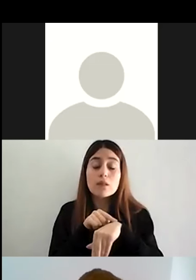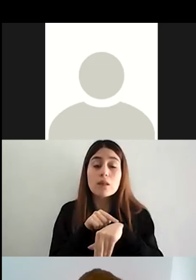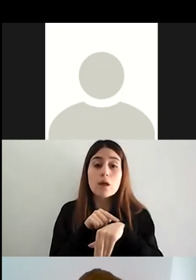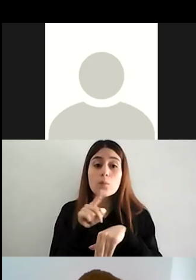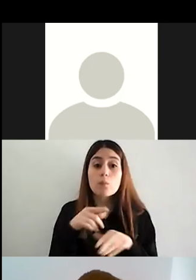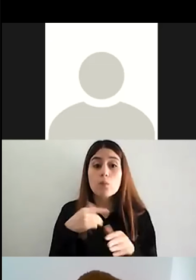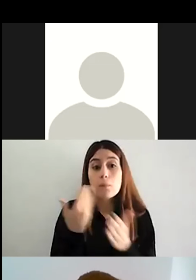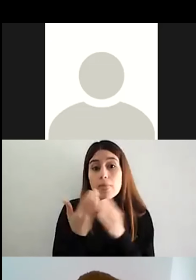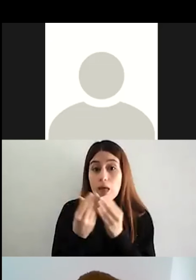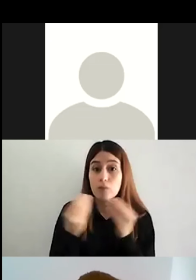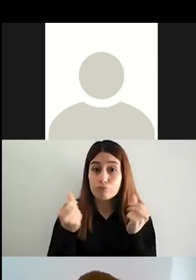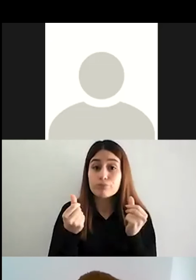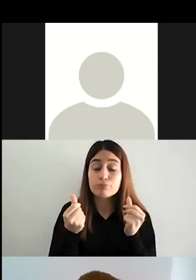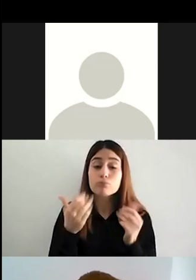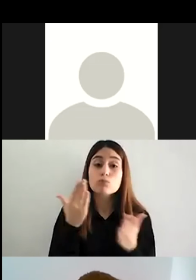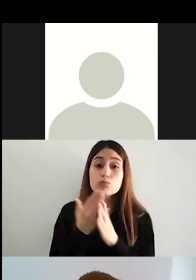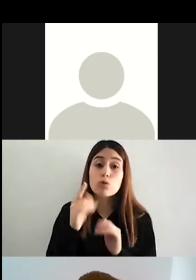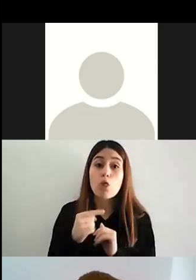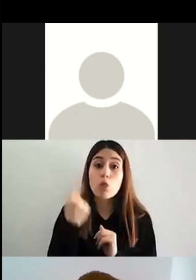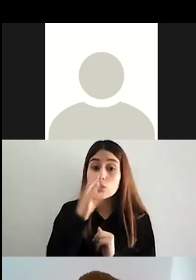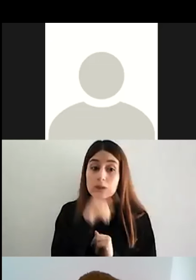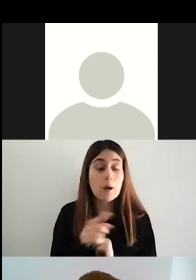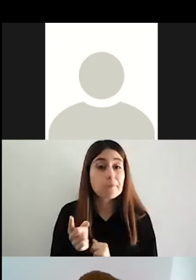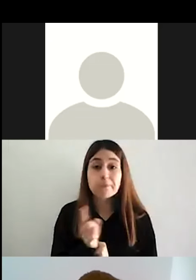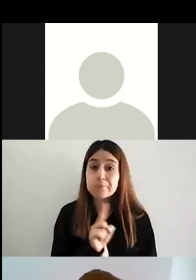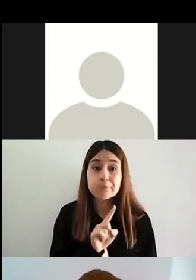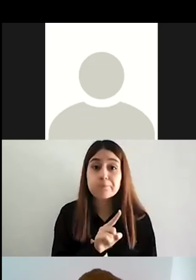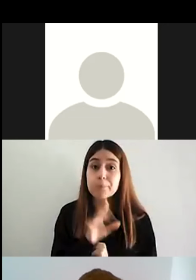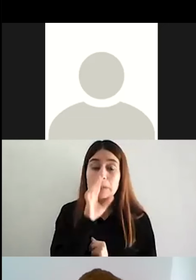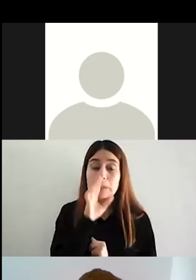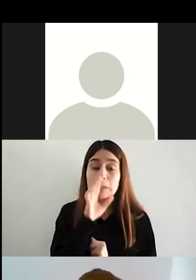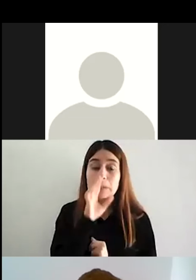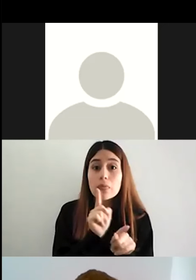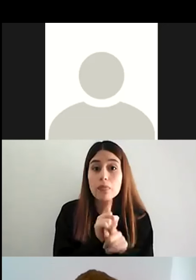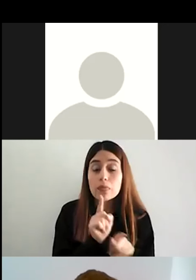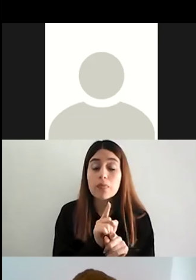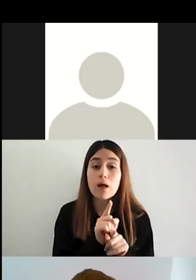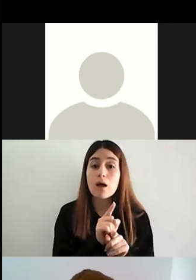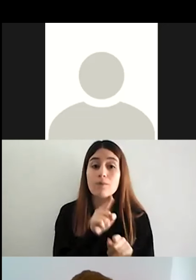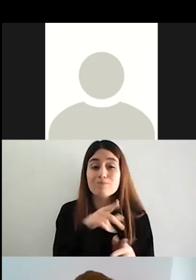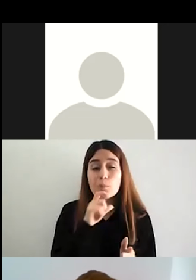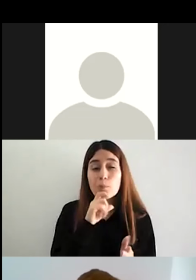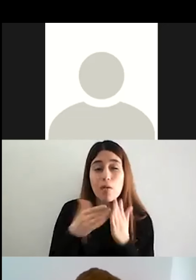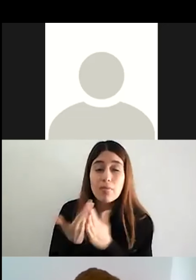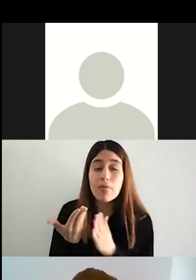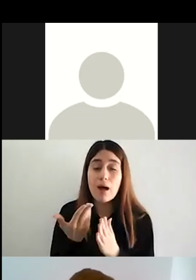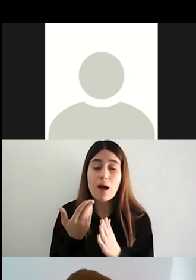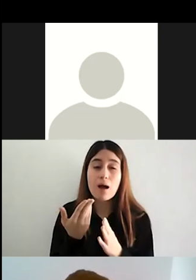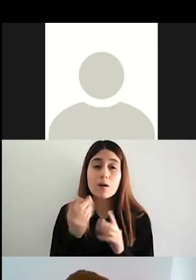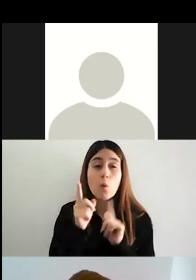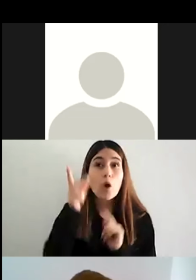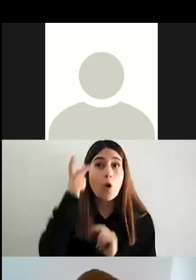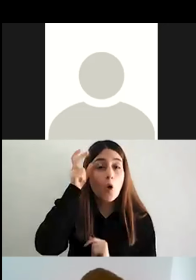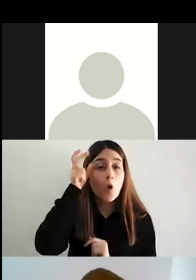ser ultrapassadas, e só se de todo isso não for possível, e se essas inconformidades puserem em causa aquilo que é o conceito de